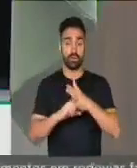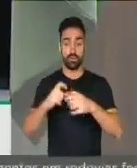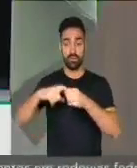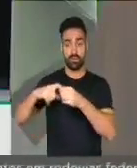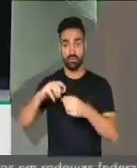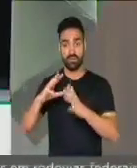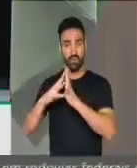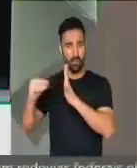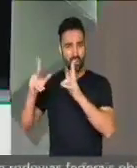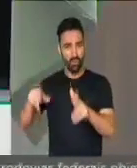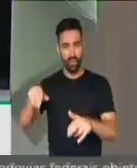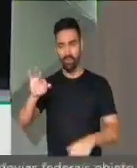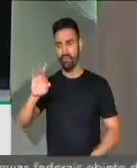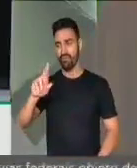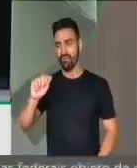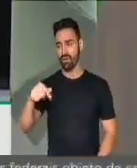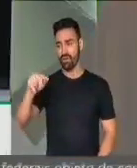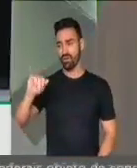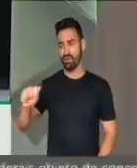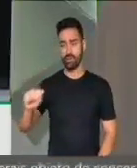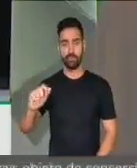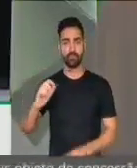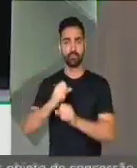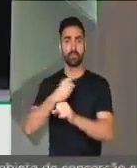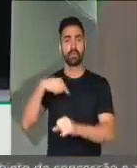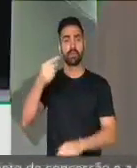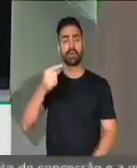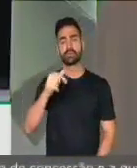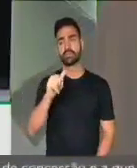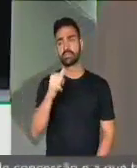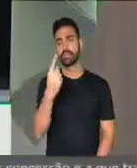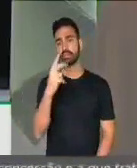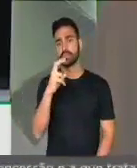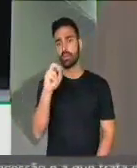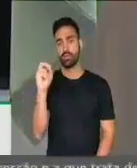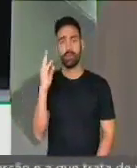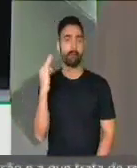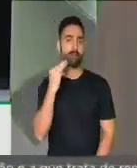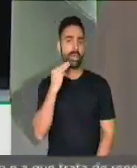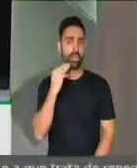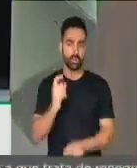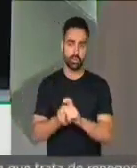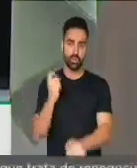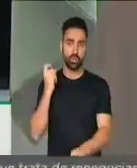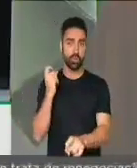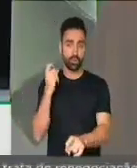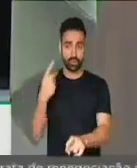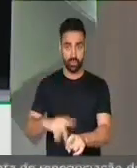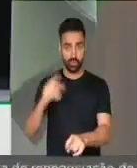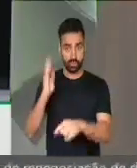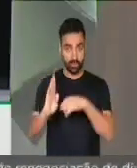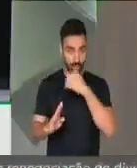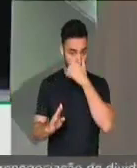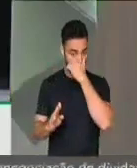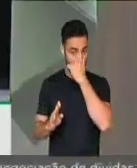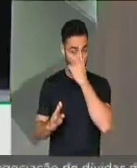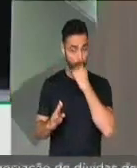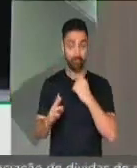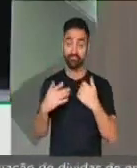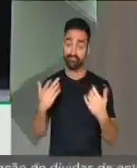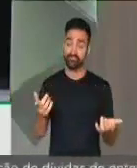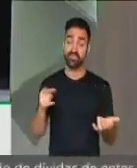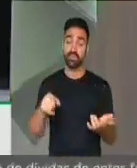franqueadas mais de 150 bilhões de faturamento no brasil isso